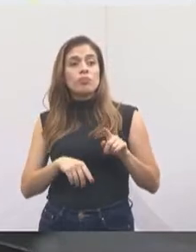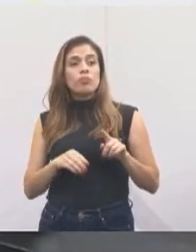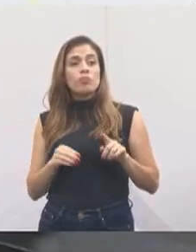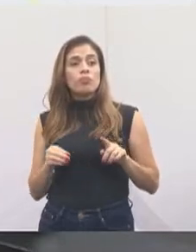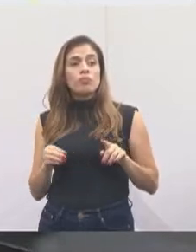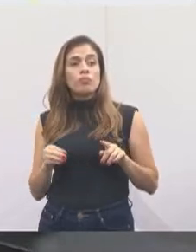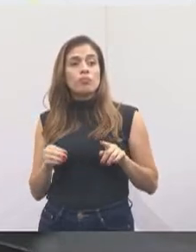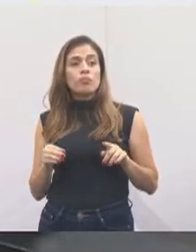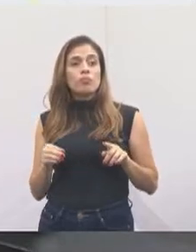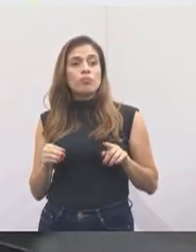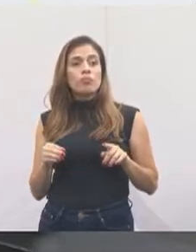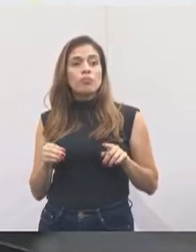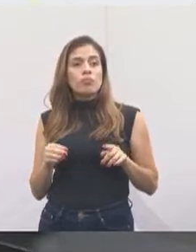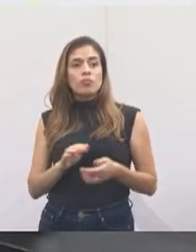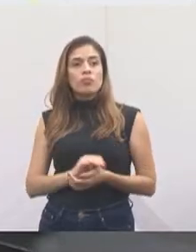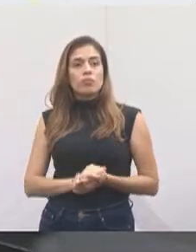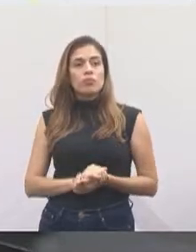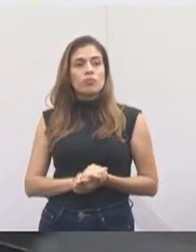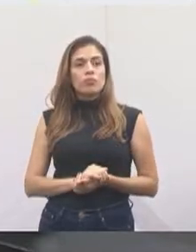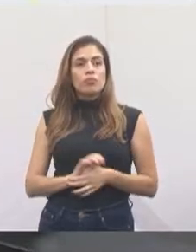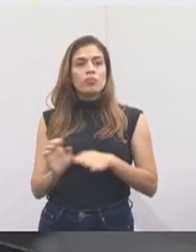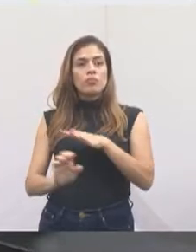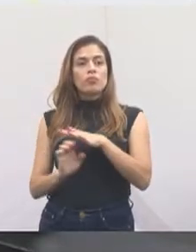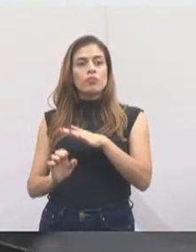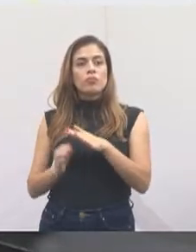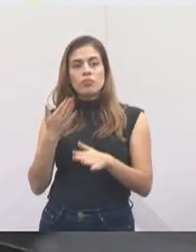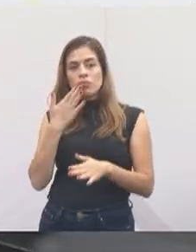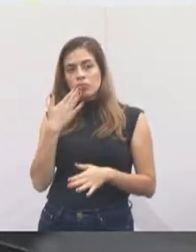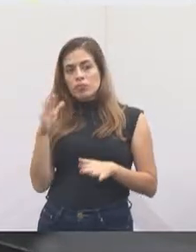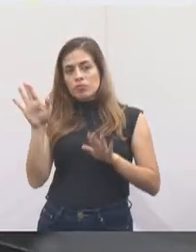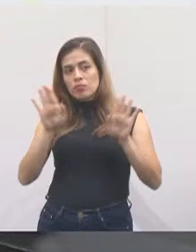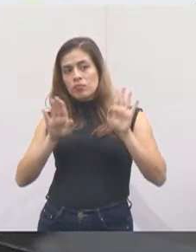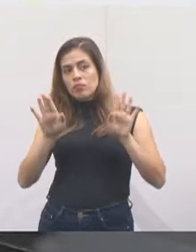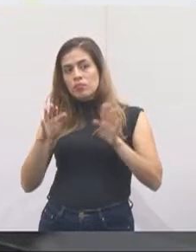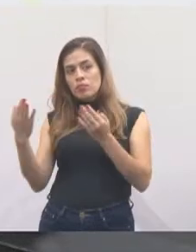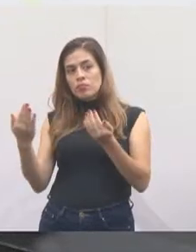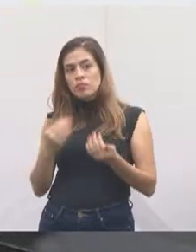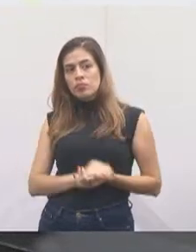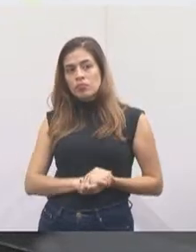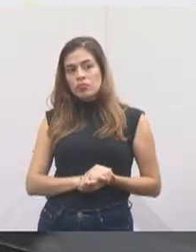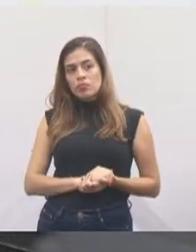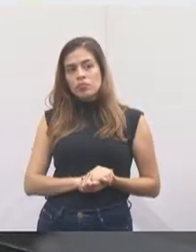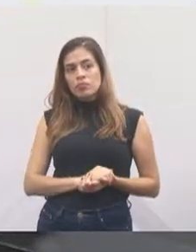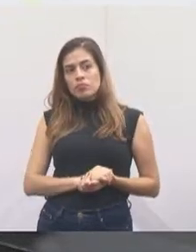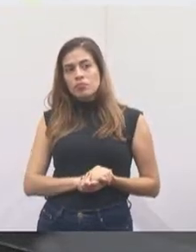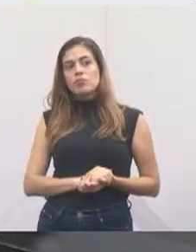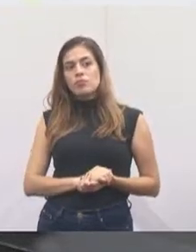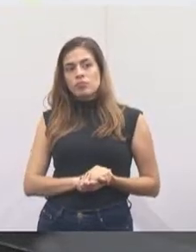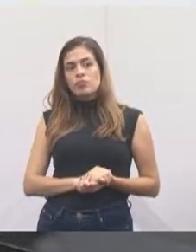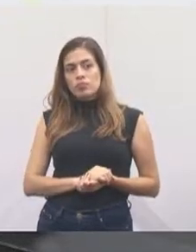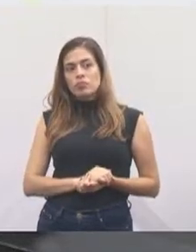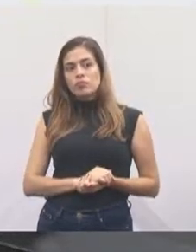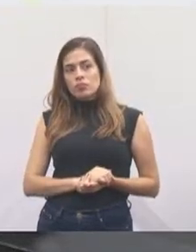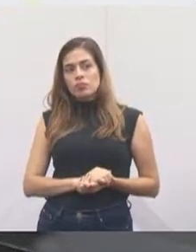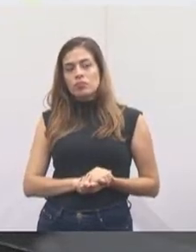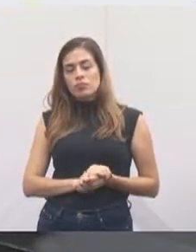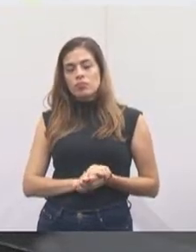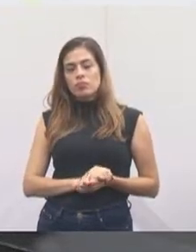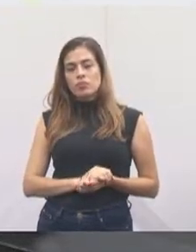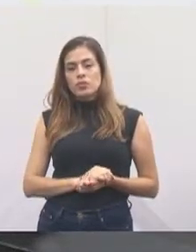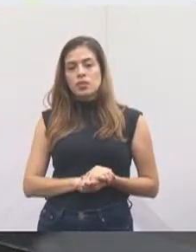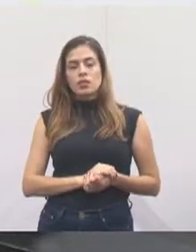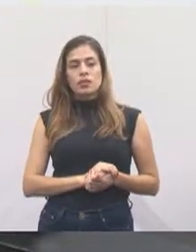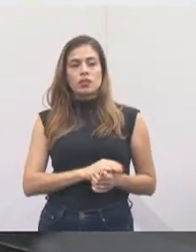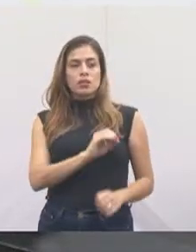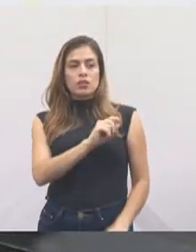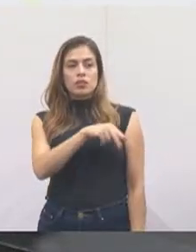empresa licitado em razão à emenda destinada para parceria com as clínica veterinária para atendimento das zong pata da